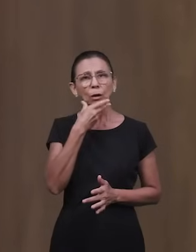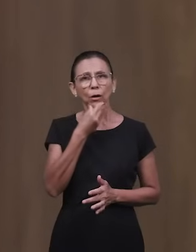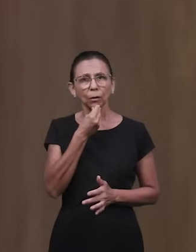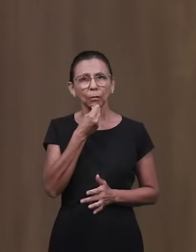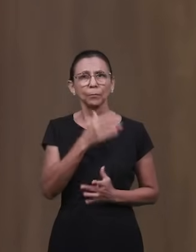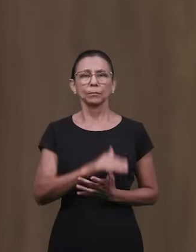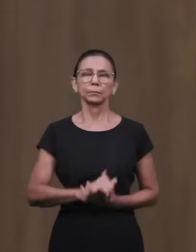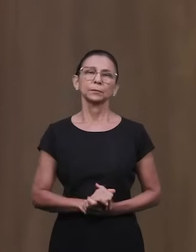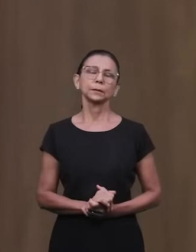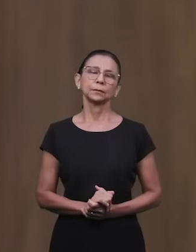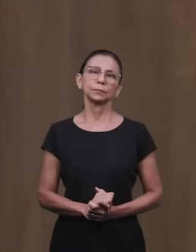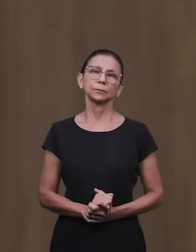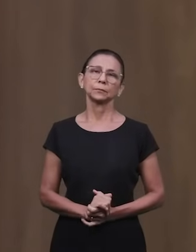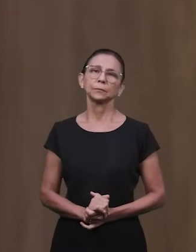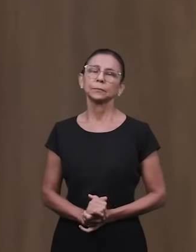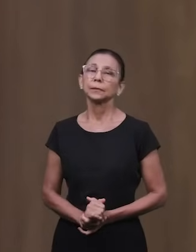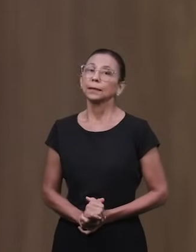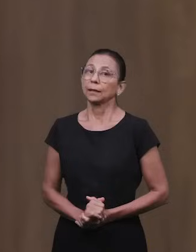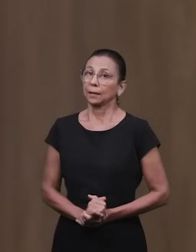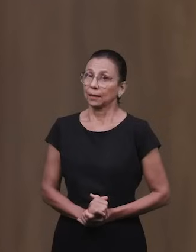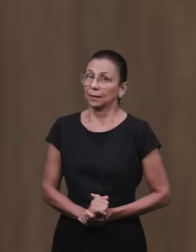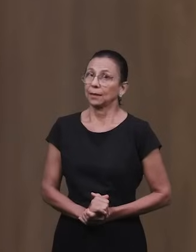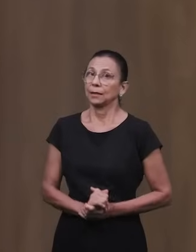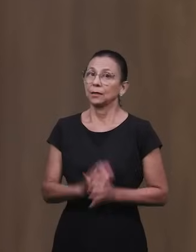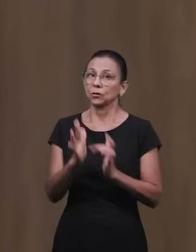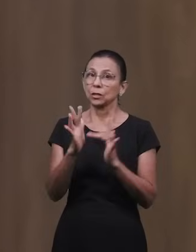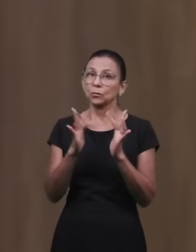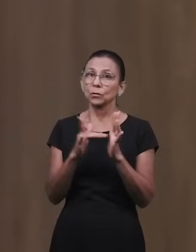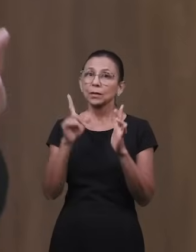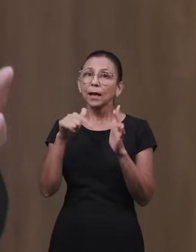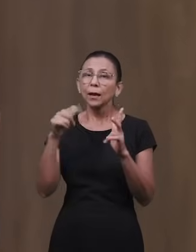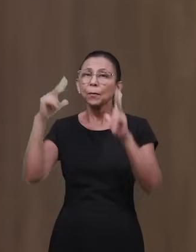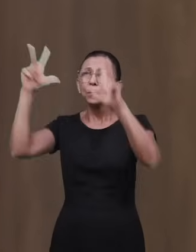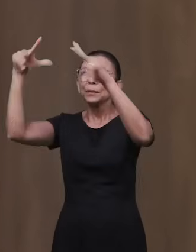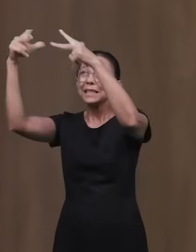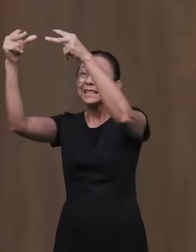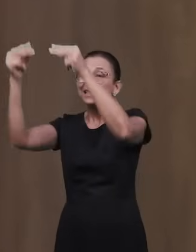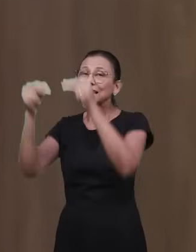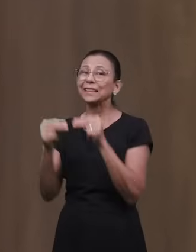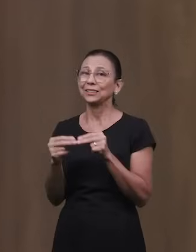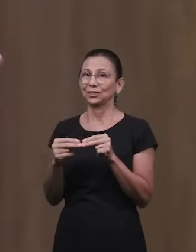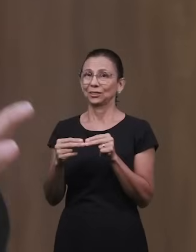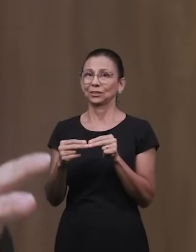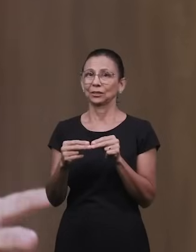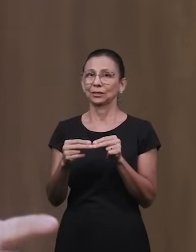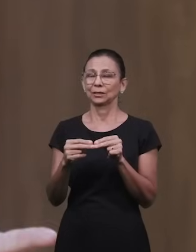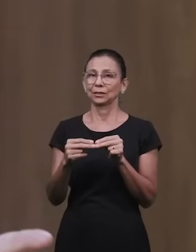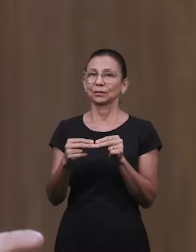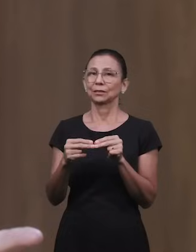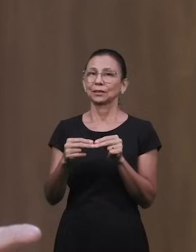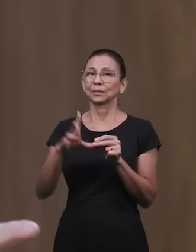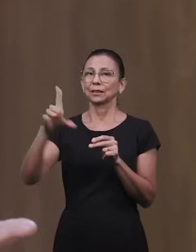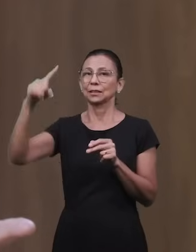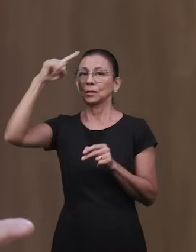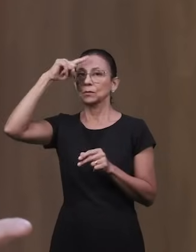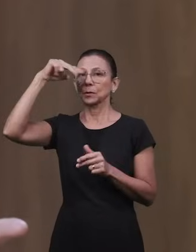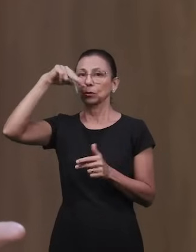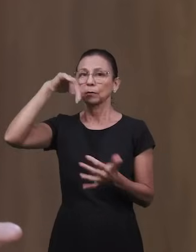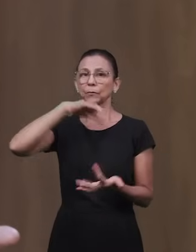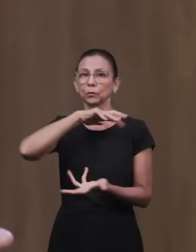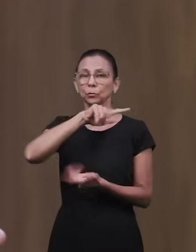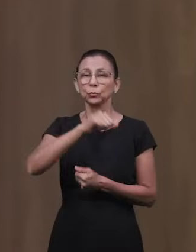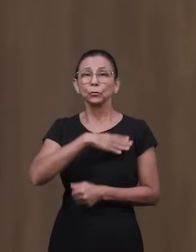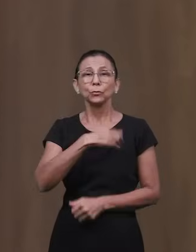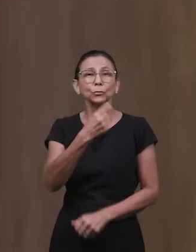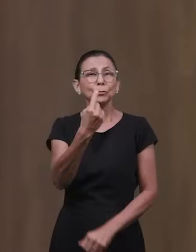Jesus como a dádiva de Deus, né? Deus amou o mundo de tal maneira que enviou o seu Filho